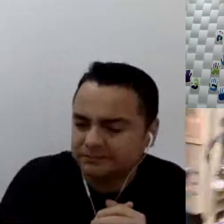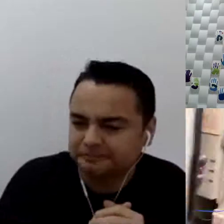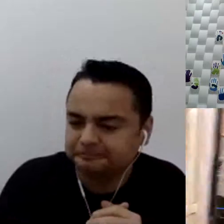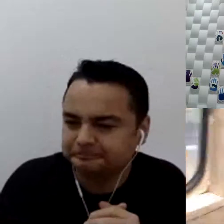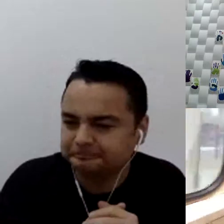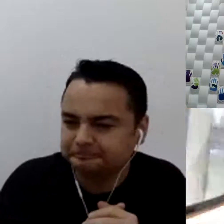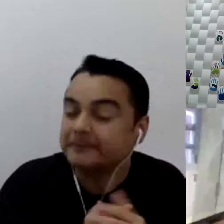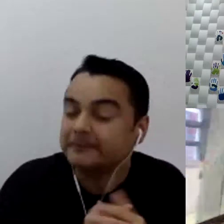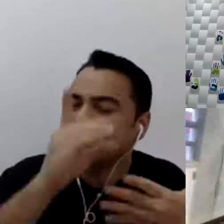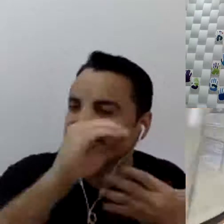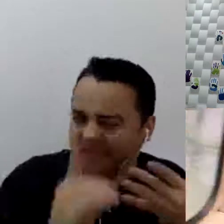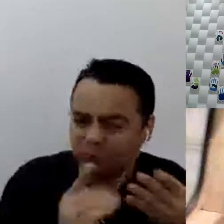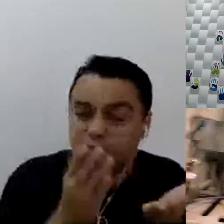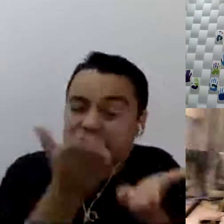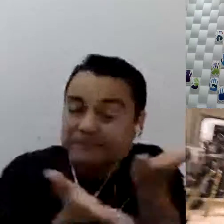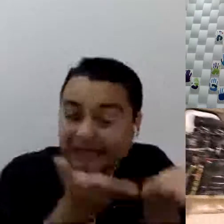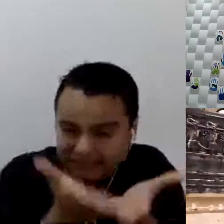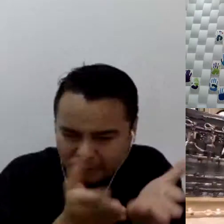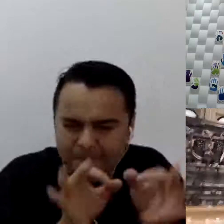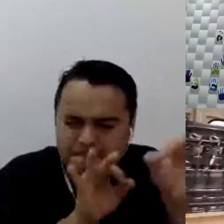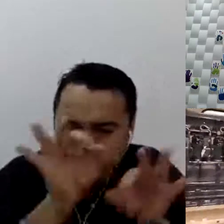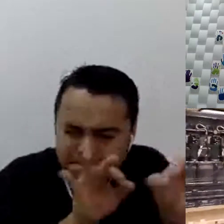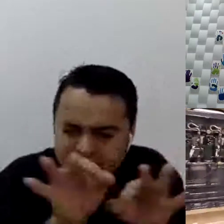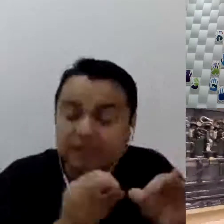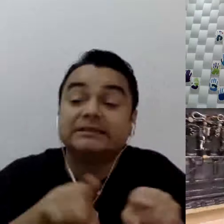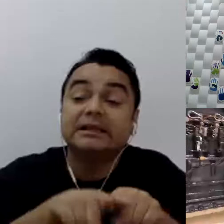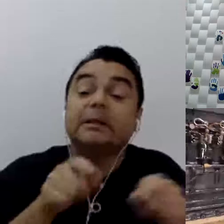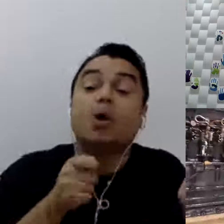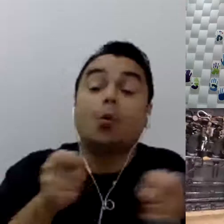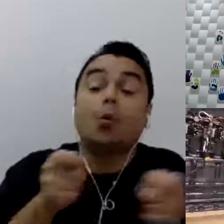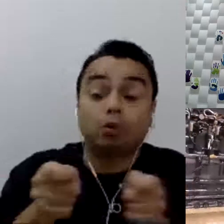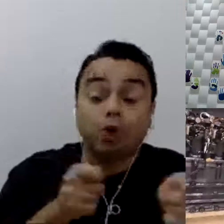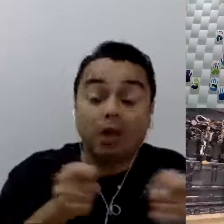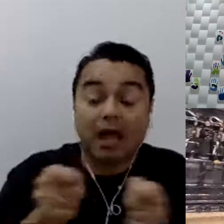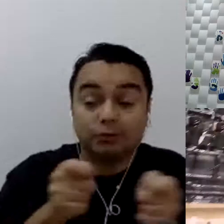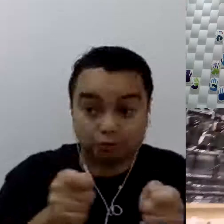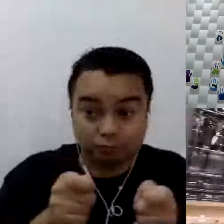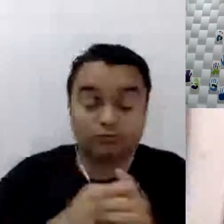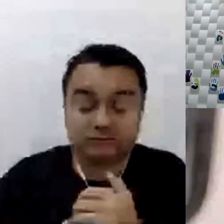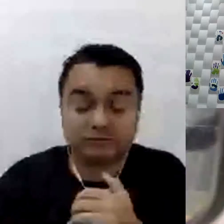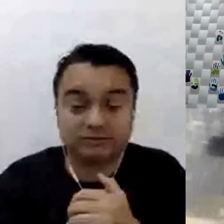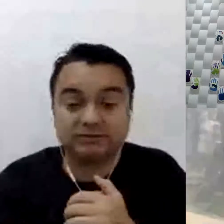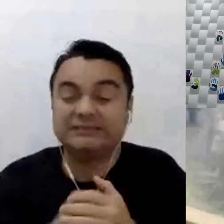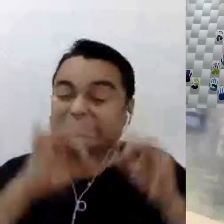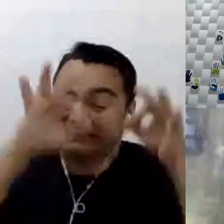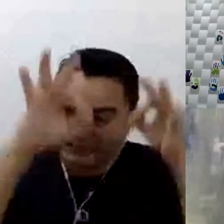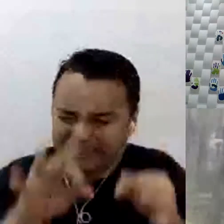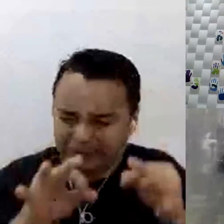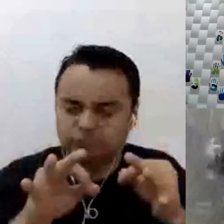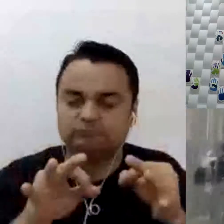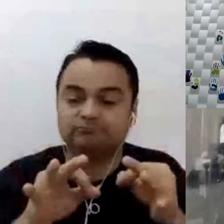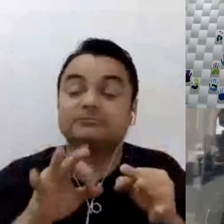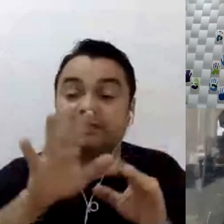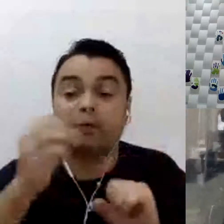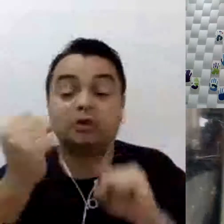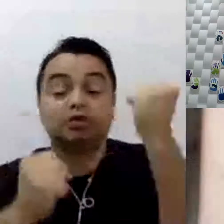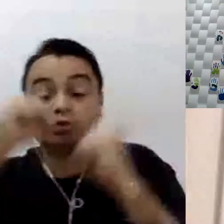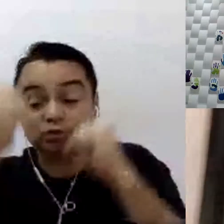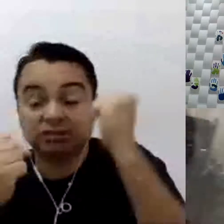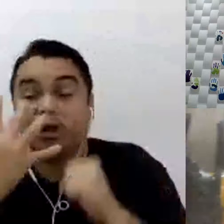Esses dados são tratados, são controlados da medida adequada. Então, a indústria